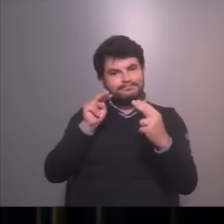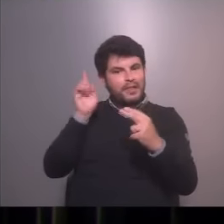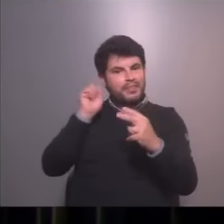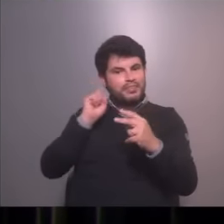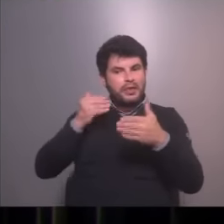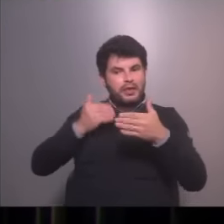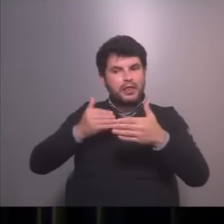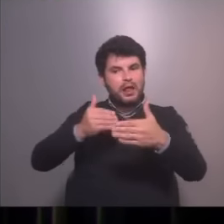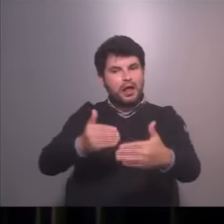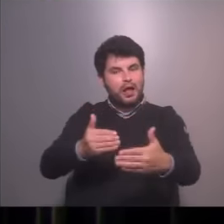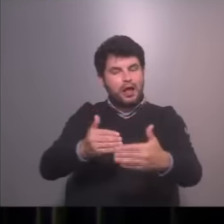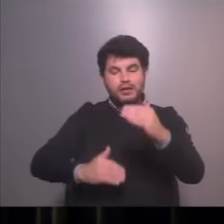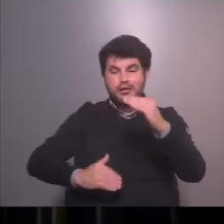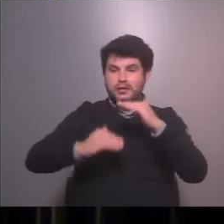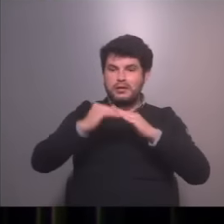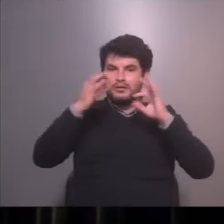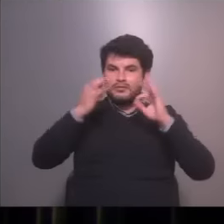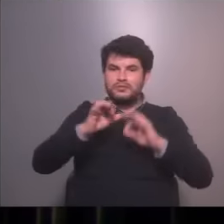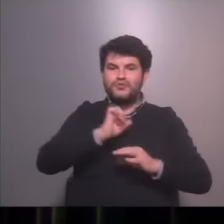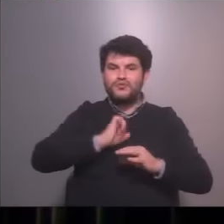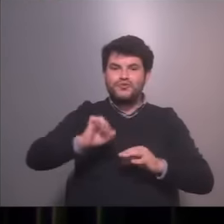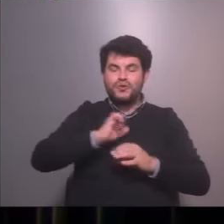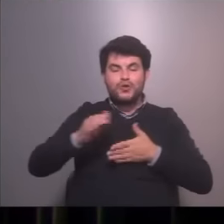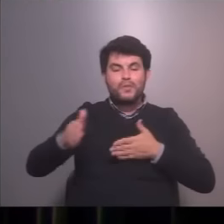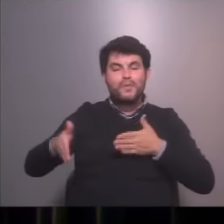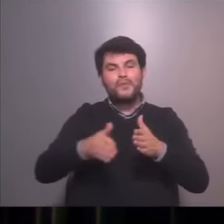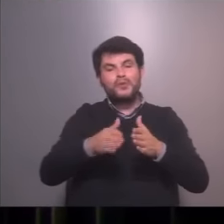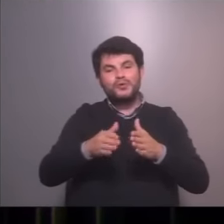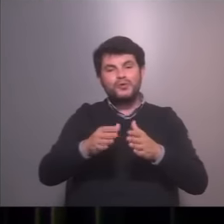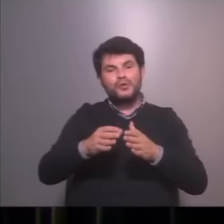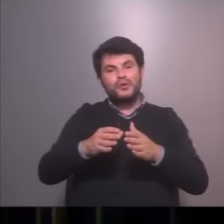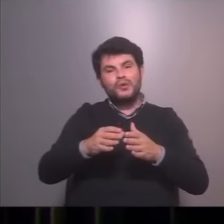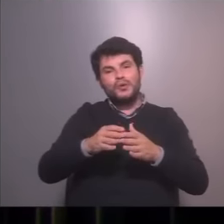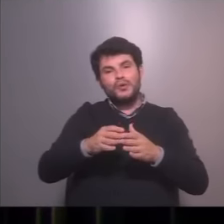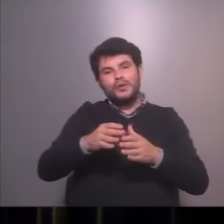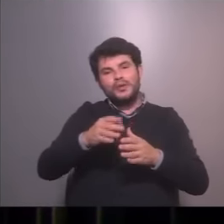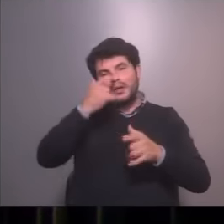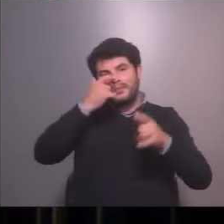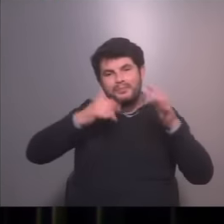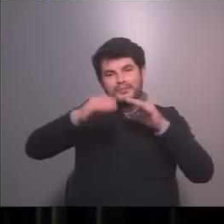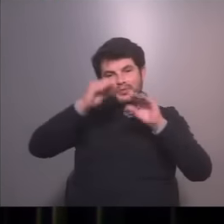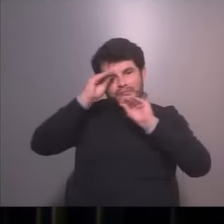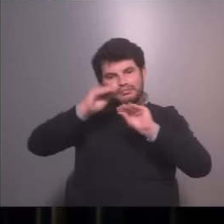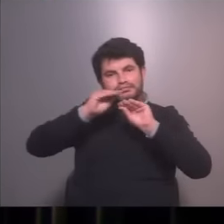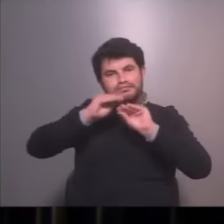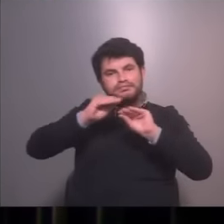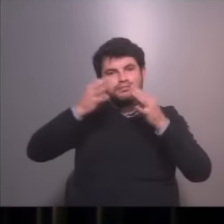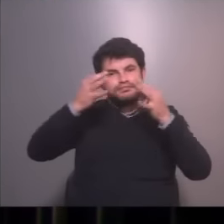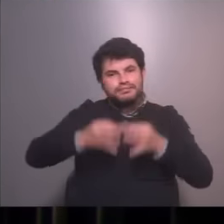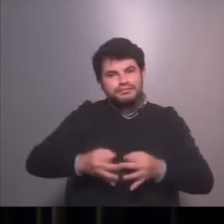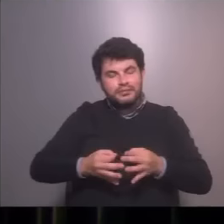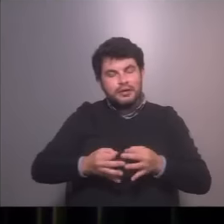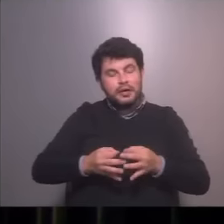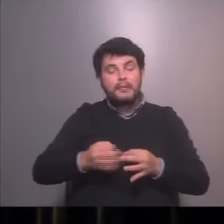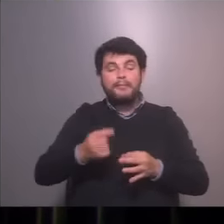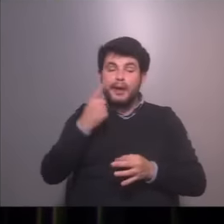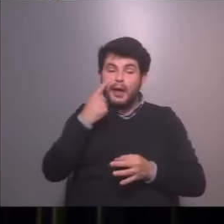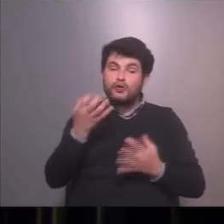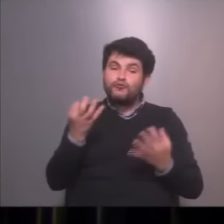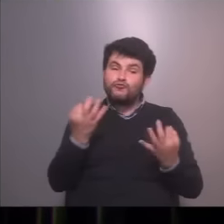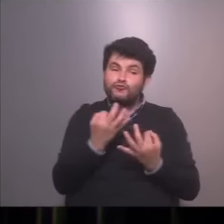e por estarmos no topo, pelo menos do ponto de vista cronológico, no topo do